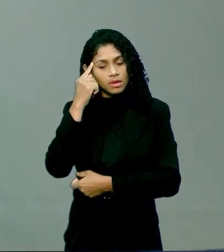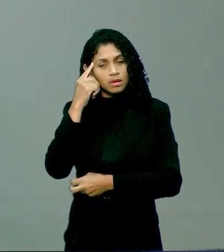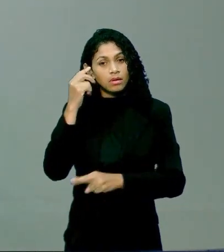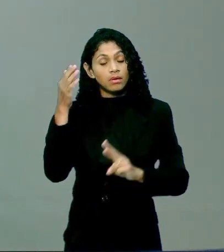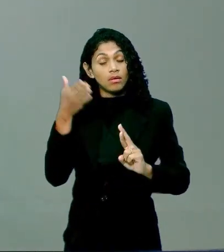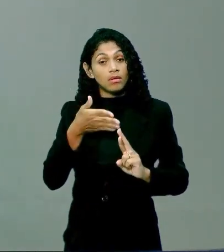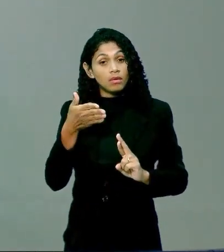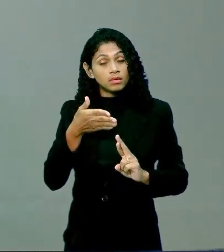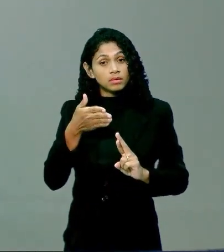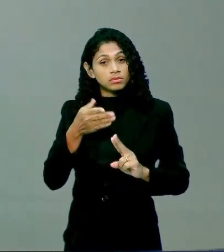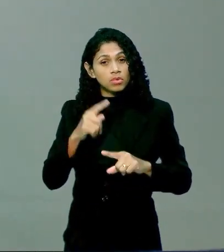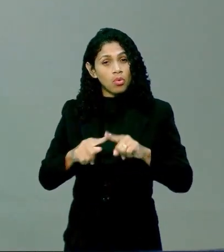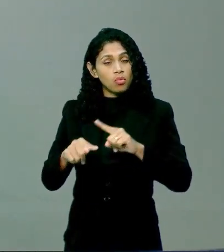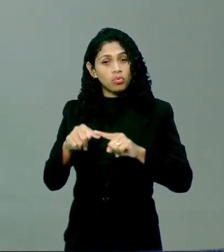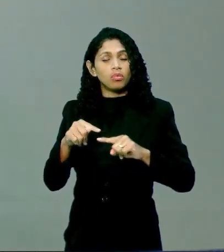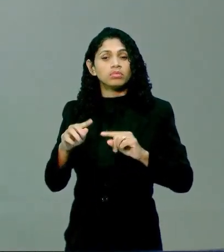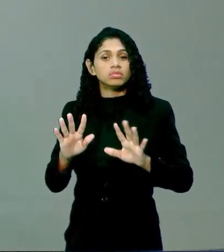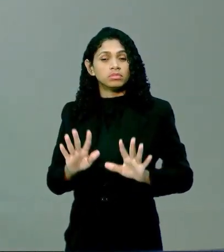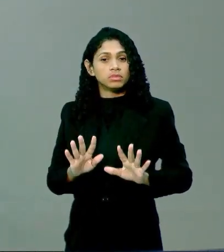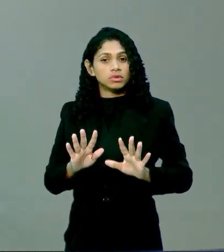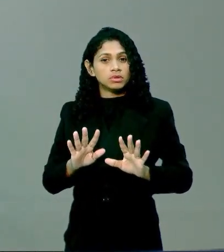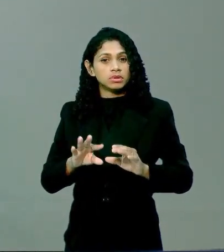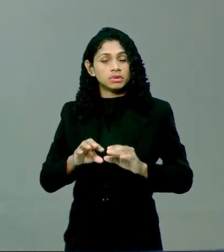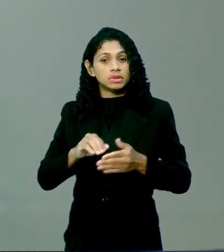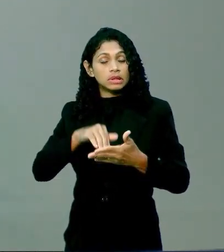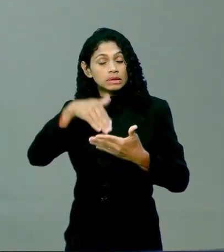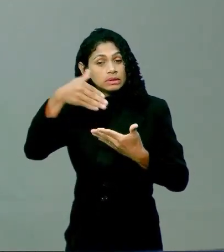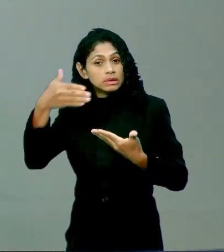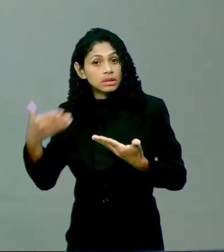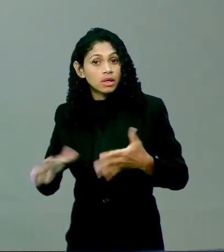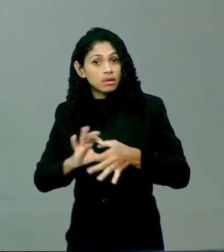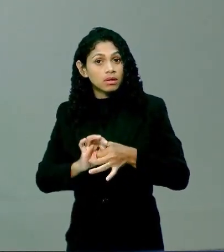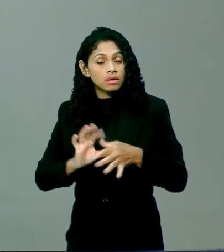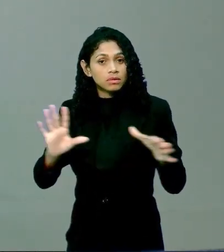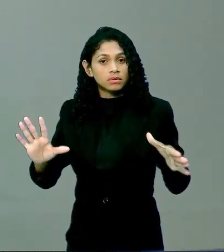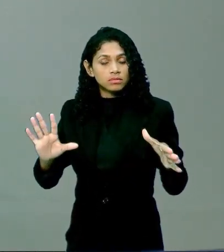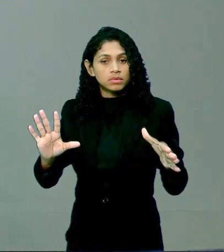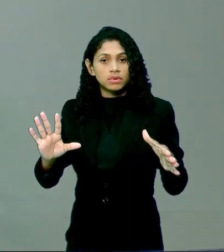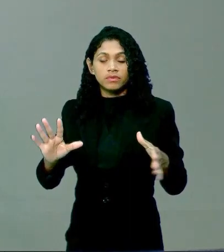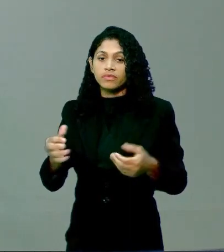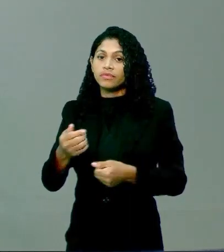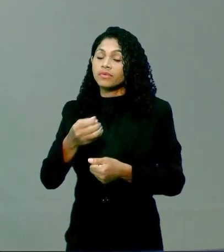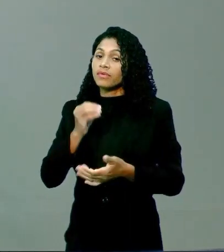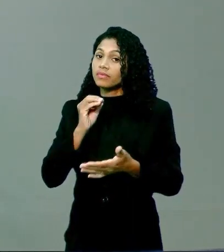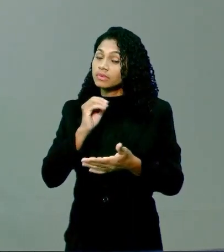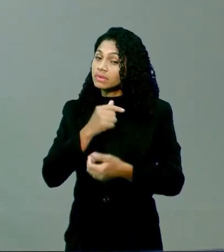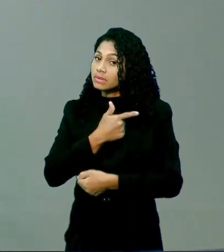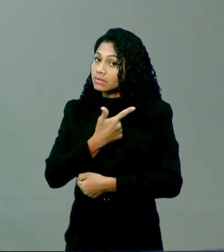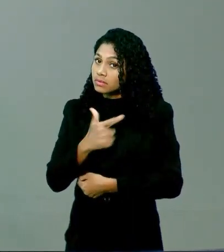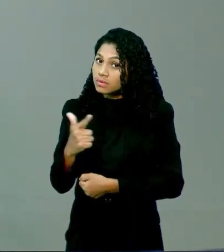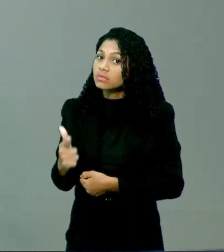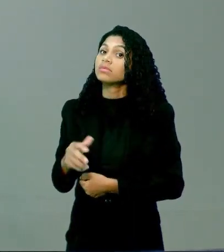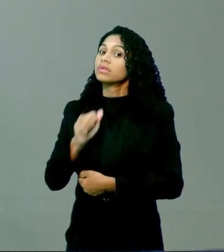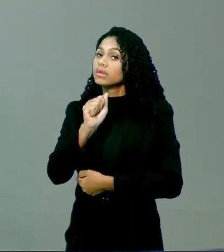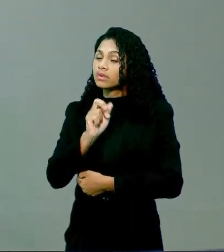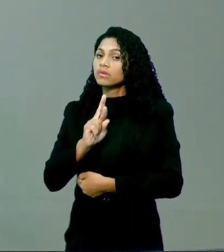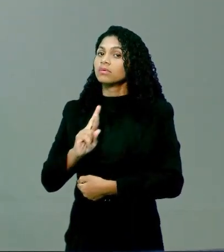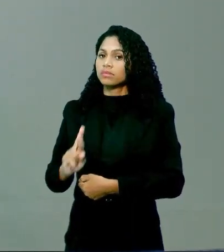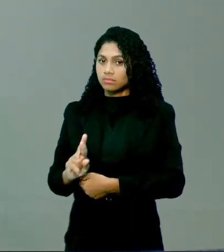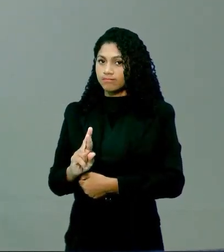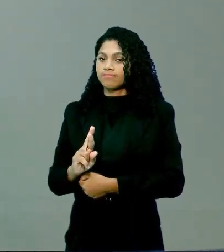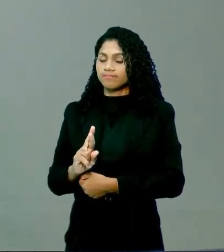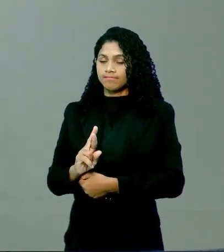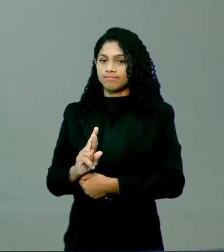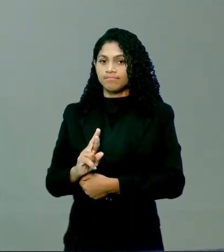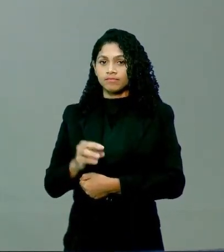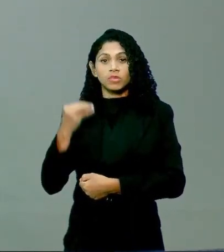refiro a um corpo em queda livre, aqui a gente vai estar desprezando a resistência do ar. Então, levando isso em consideração,